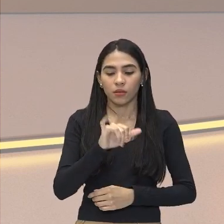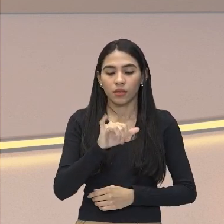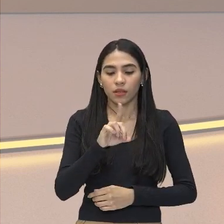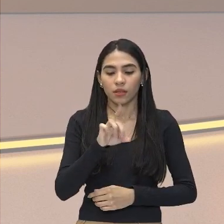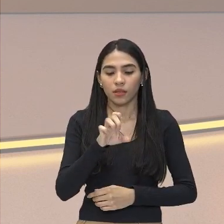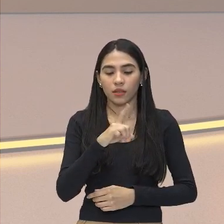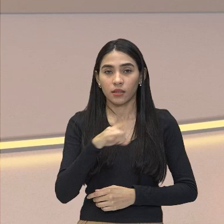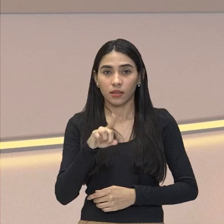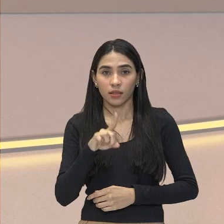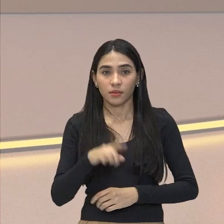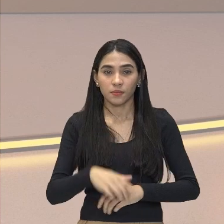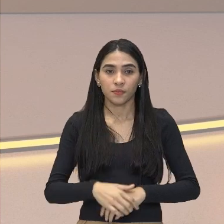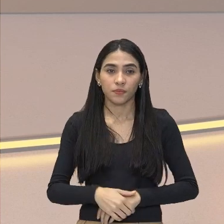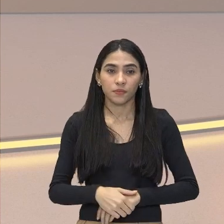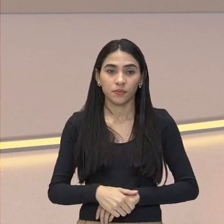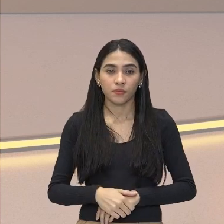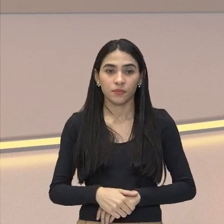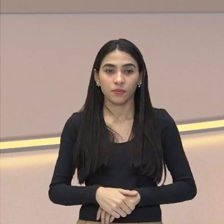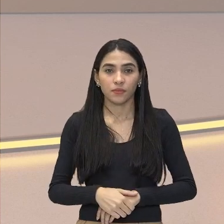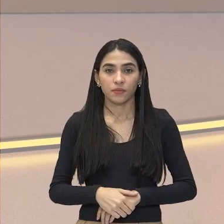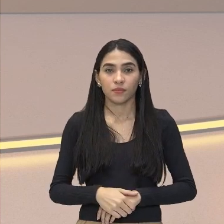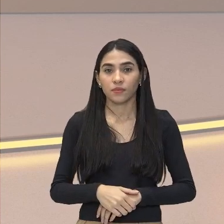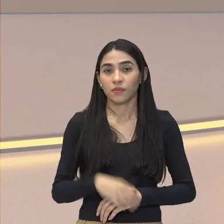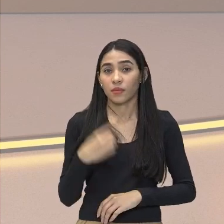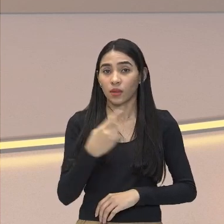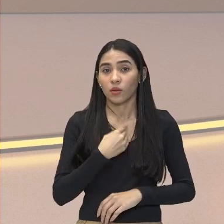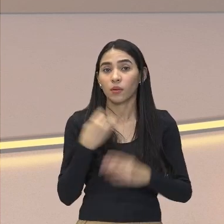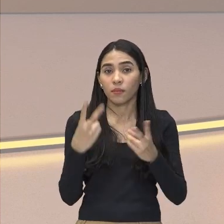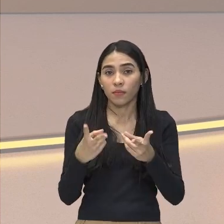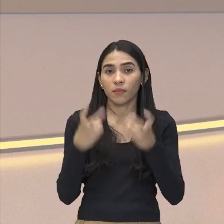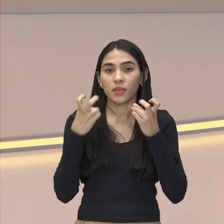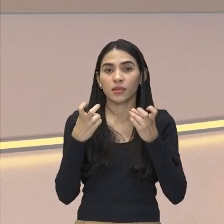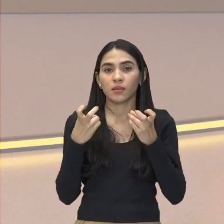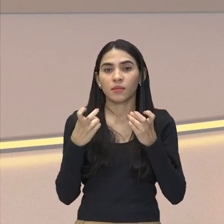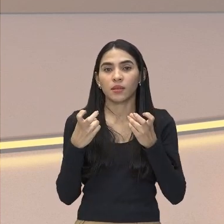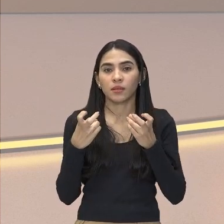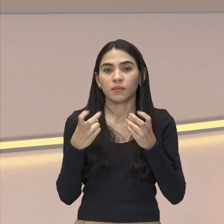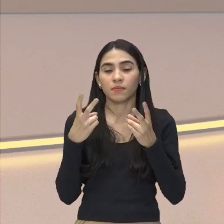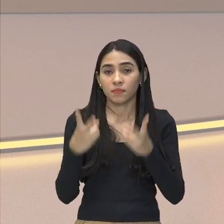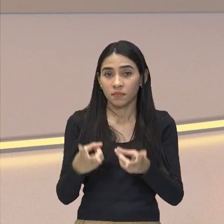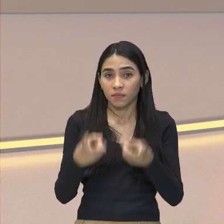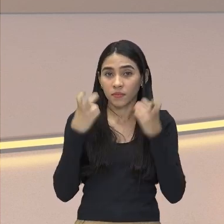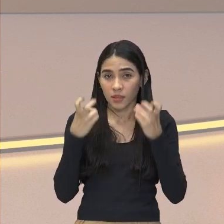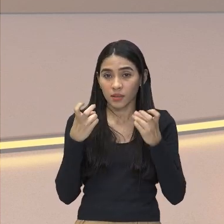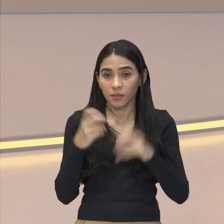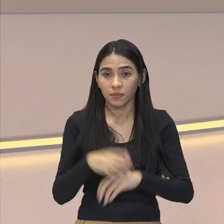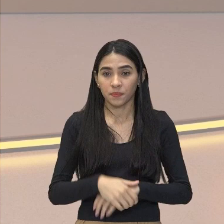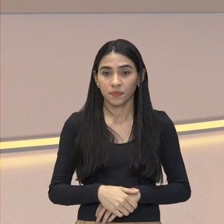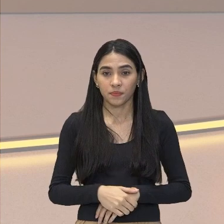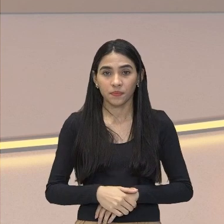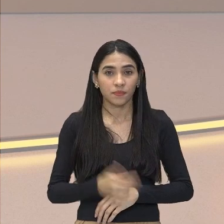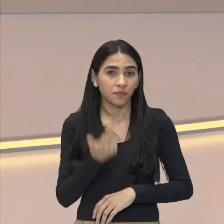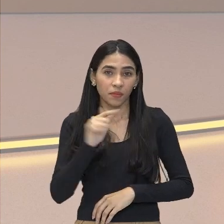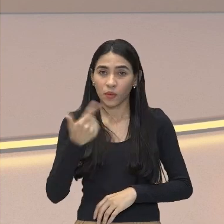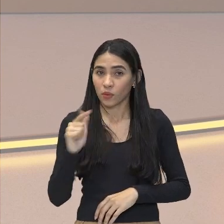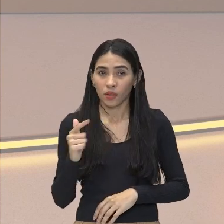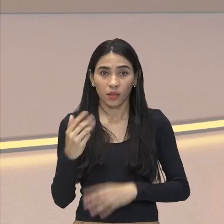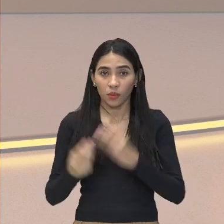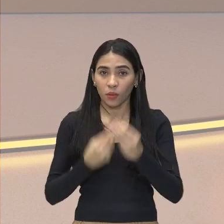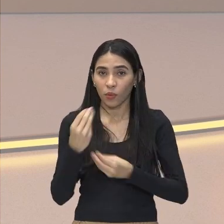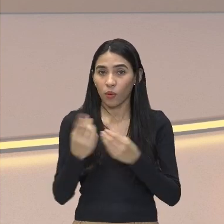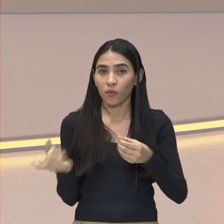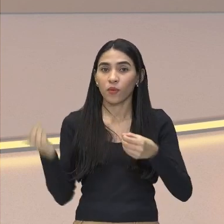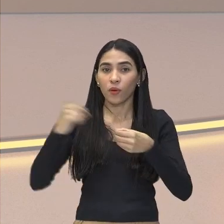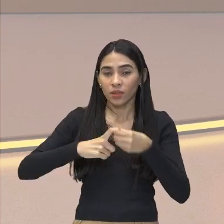quando nós nos dermos conta, quando nós finalmente percebermos a coisa, aí já não tem mais como